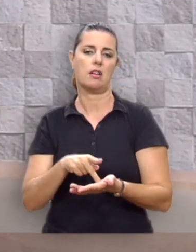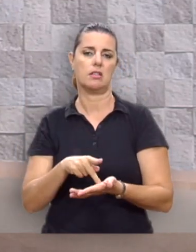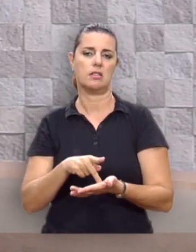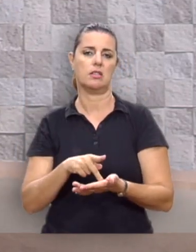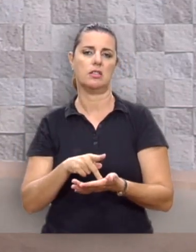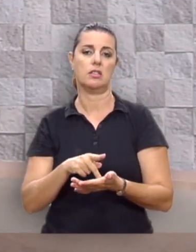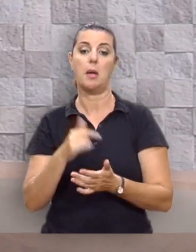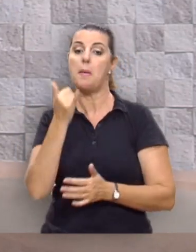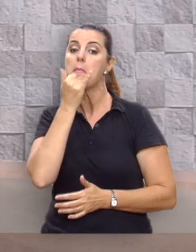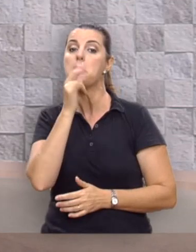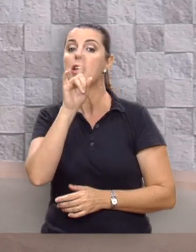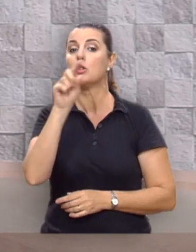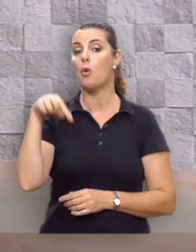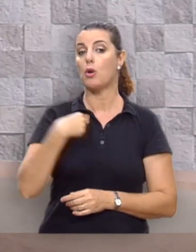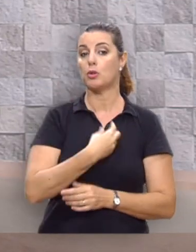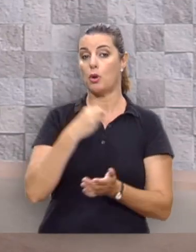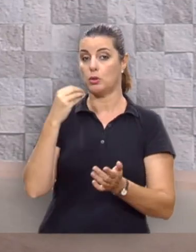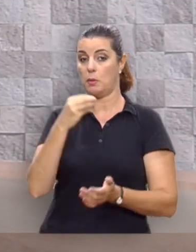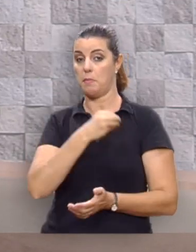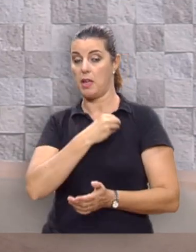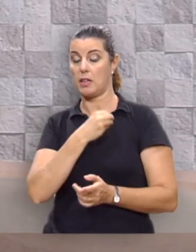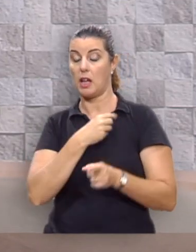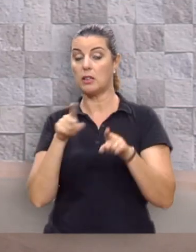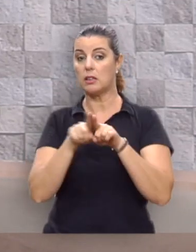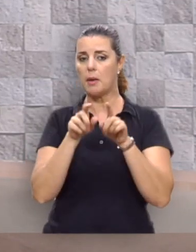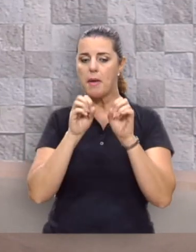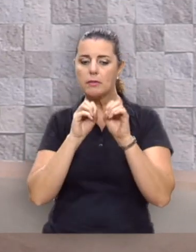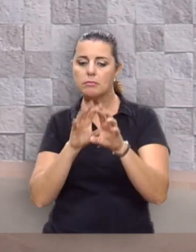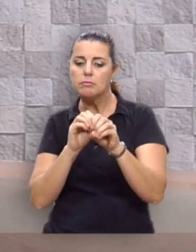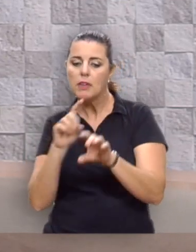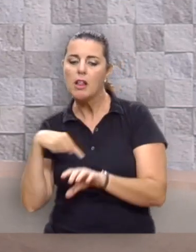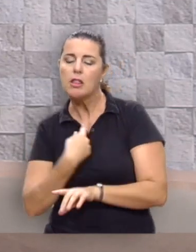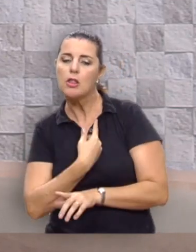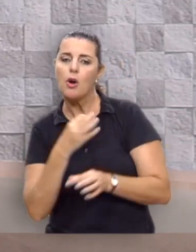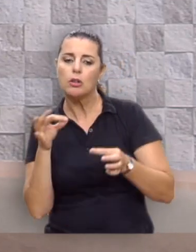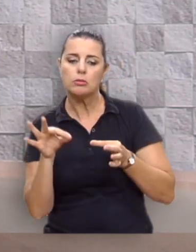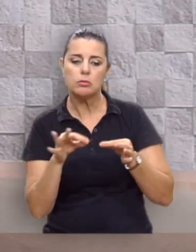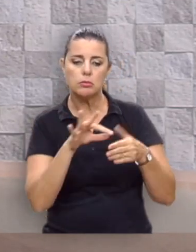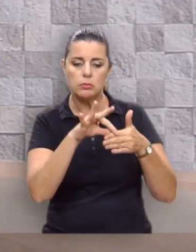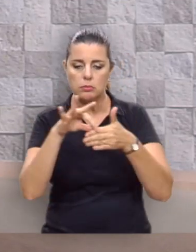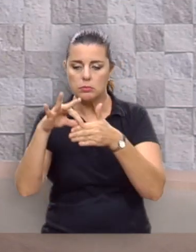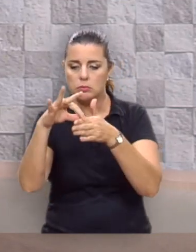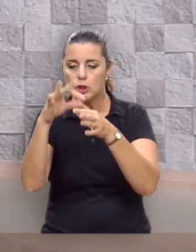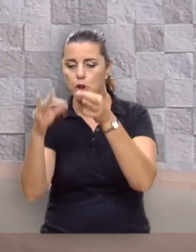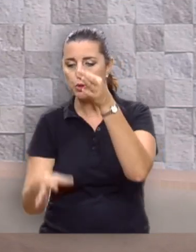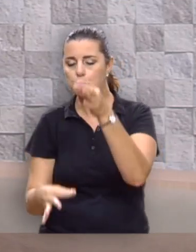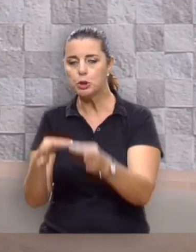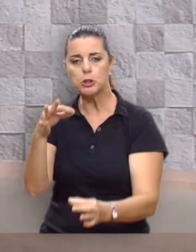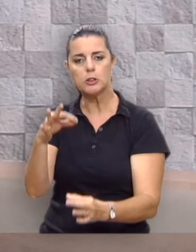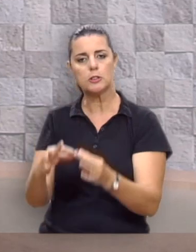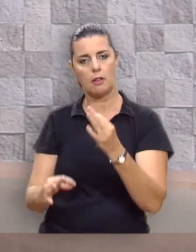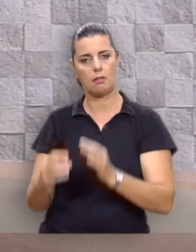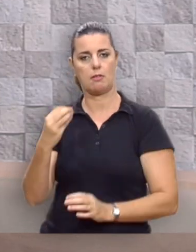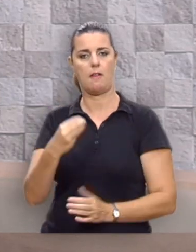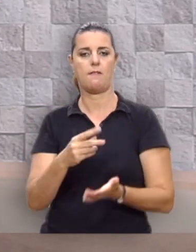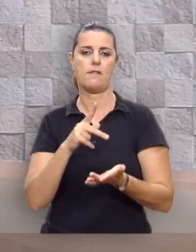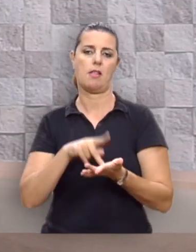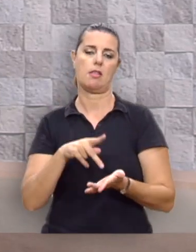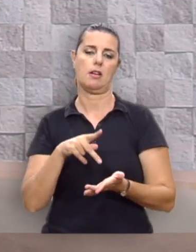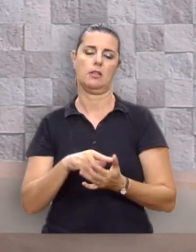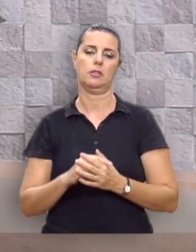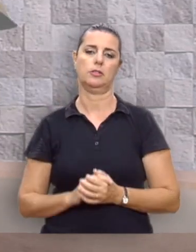tempo que ele perdoa os nossos pecados, ele nos orienta a caminhar pelas trilhas da justiça e da